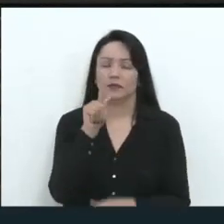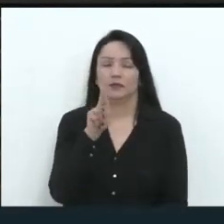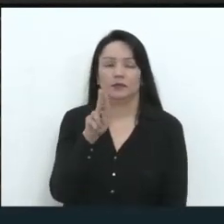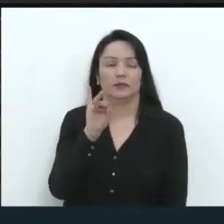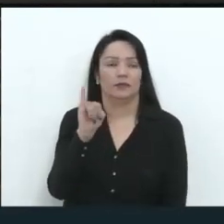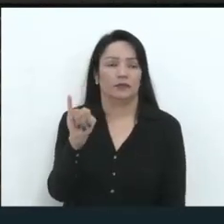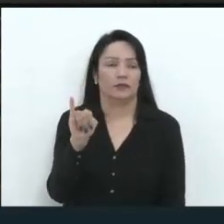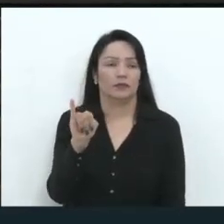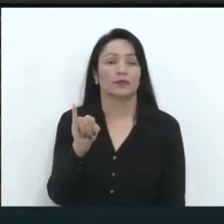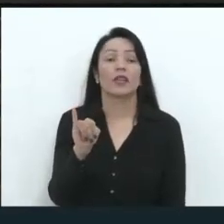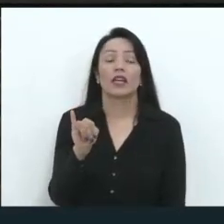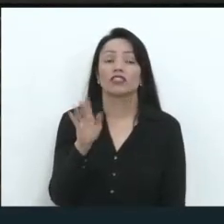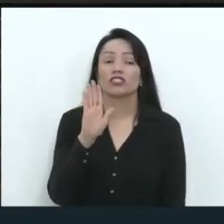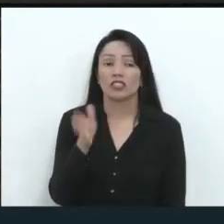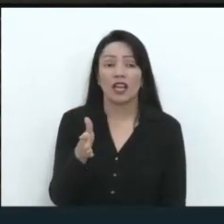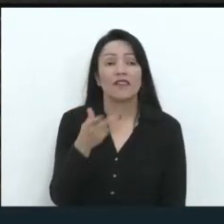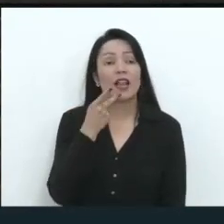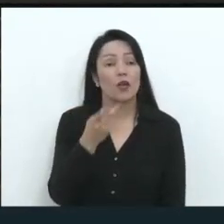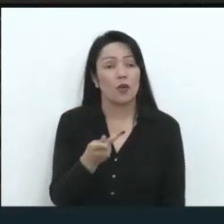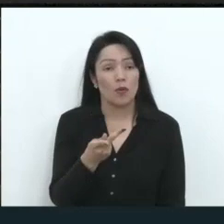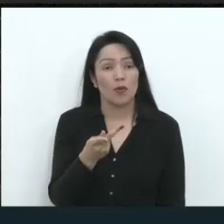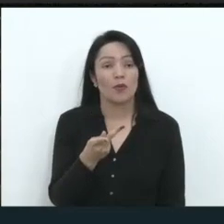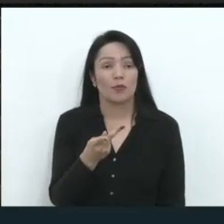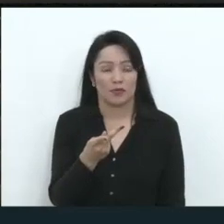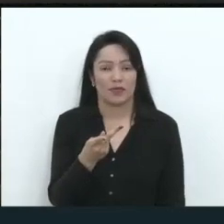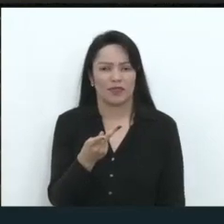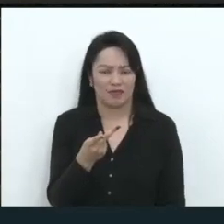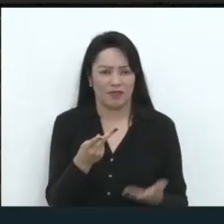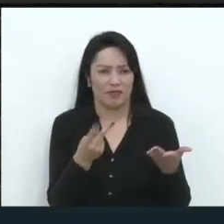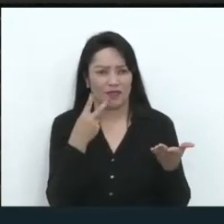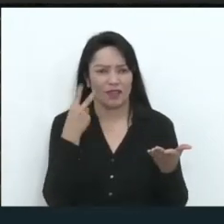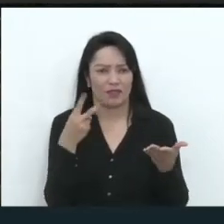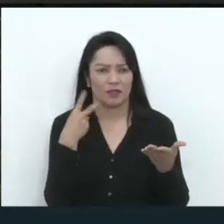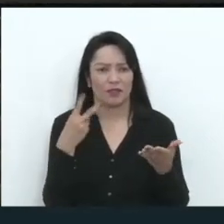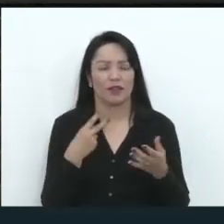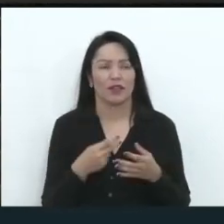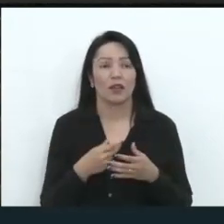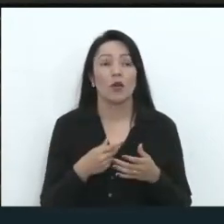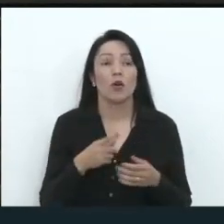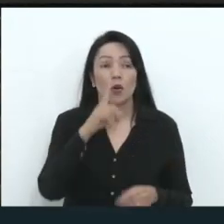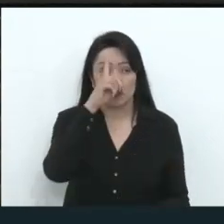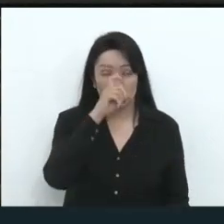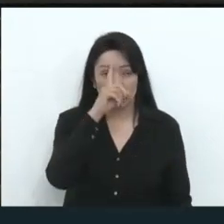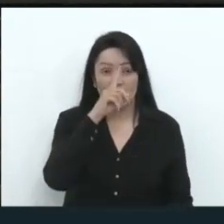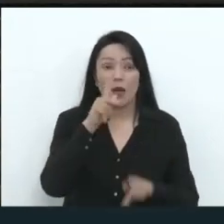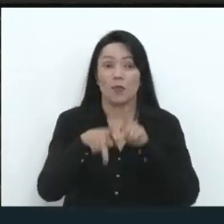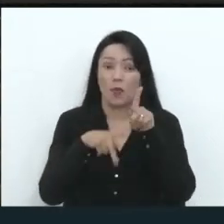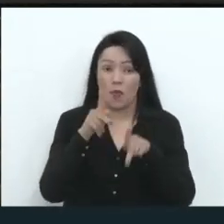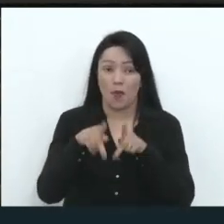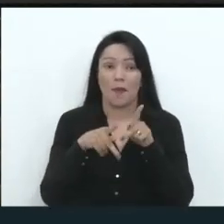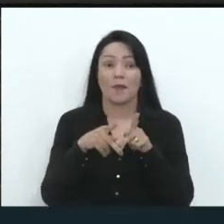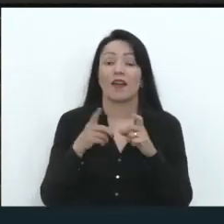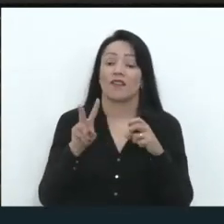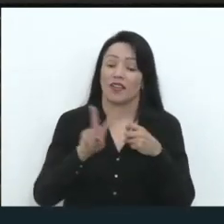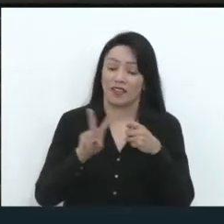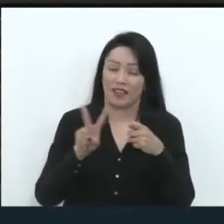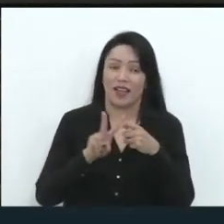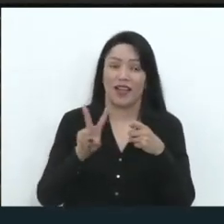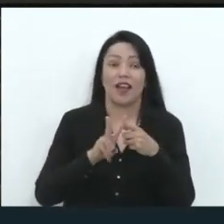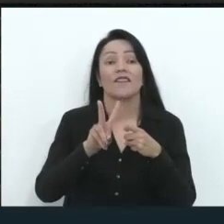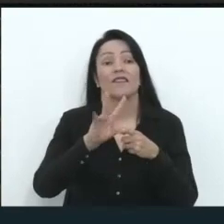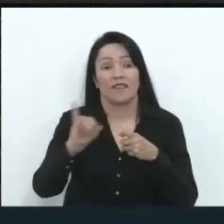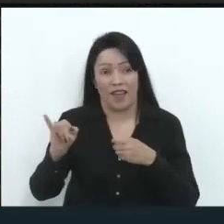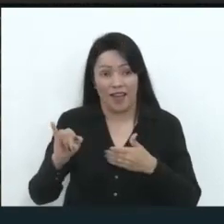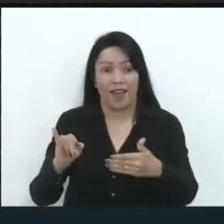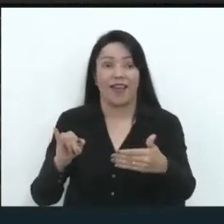E o prefeito Guti já reafirmou, viu, vereador Lucas? Que o hospital público veterinário gratuito vai sair.